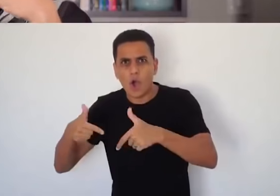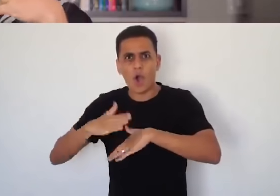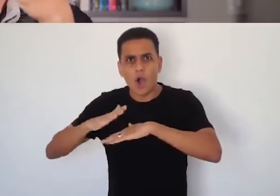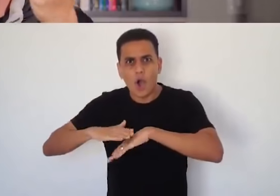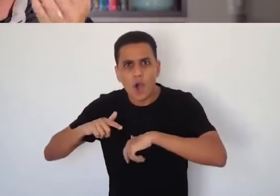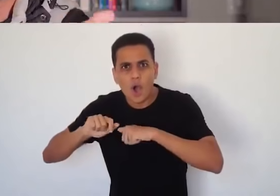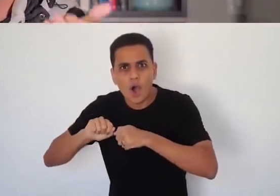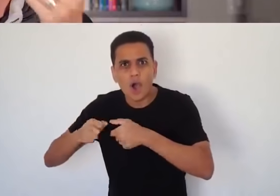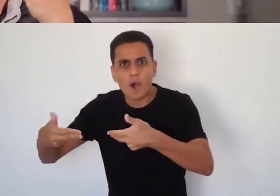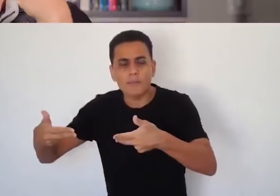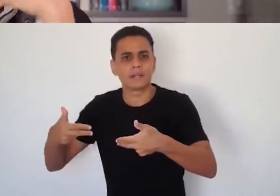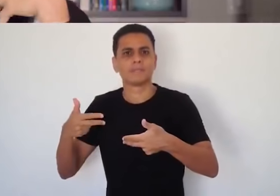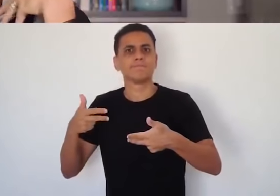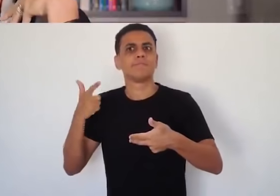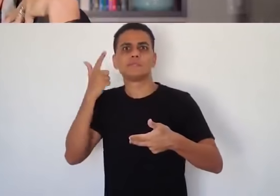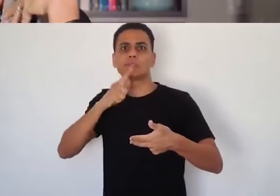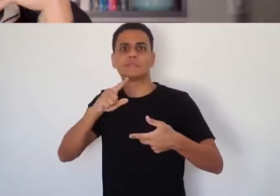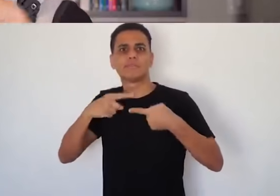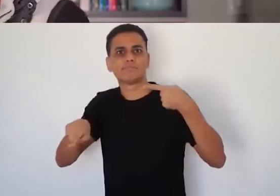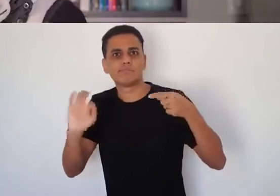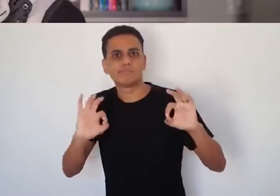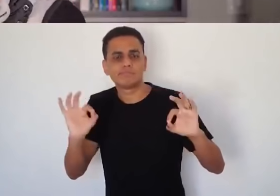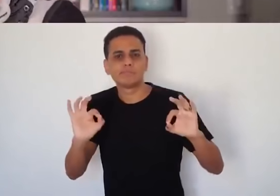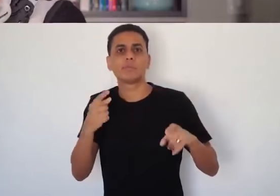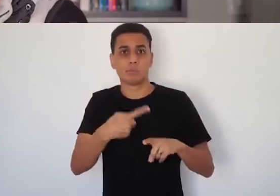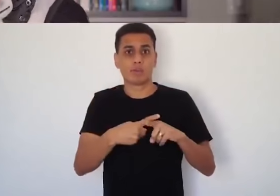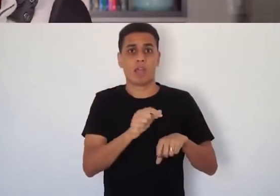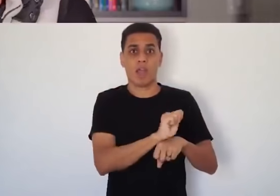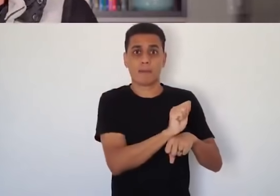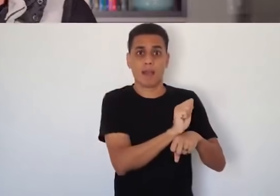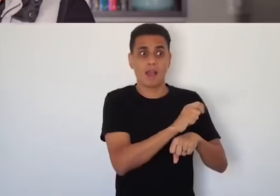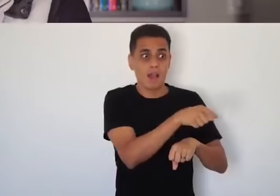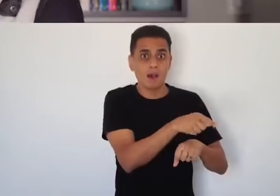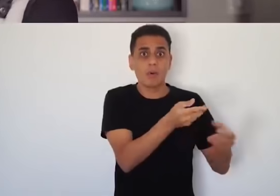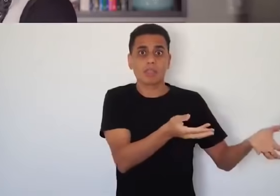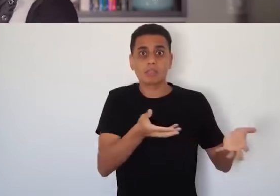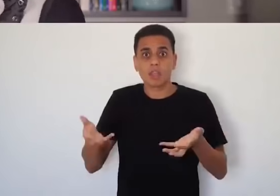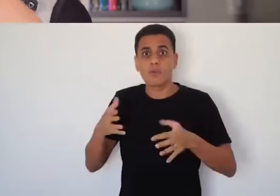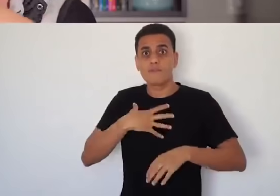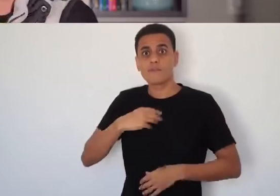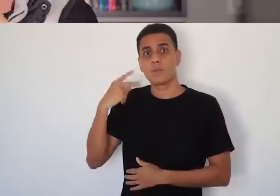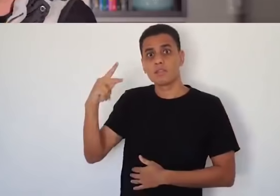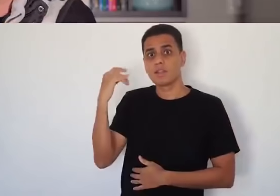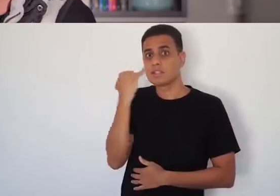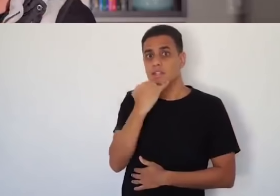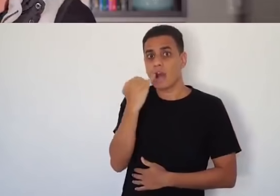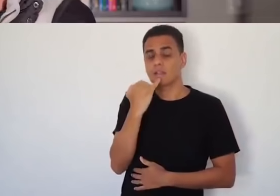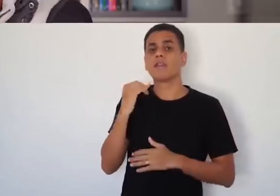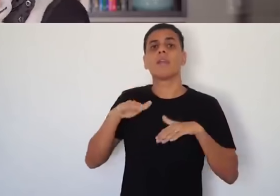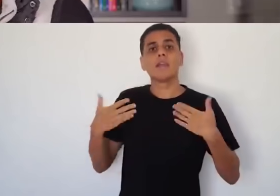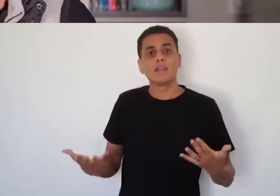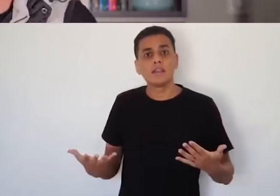Deus pede algo a você, quando Deus pede algo a mim pela palavra, eu, ao praticar, estou dizendo,